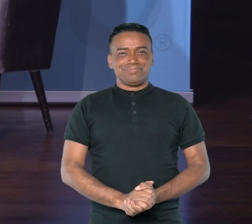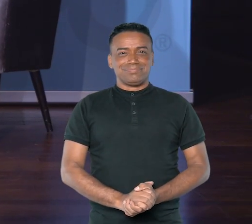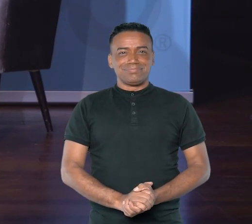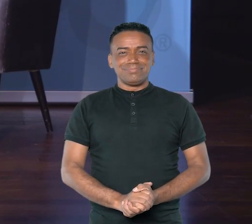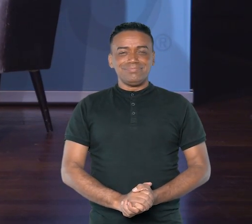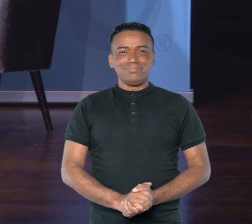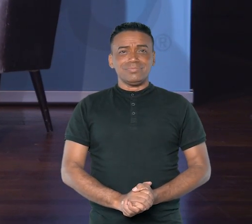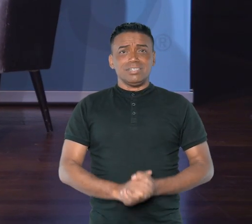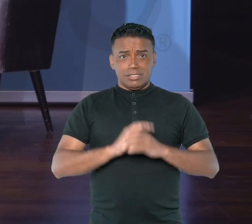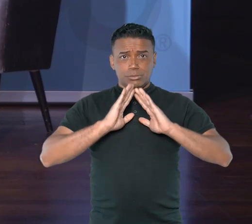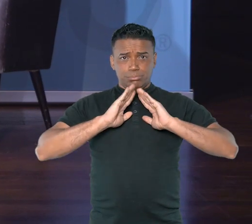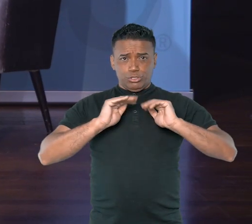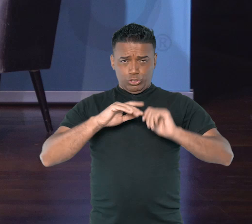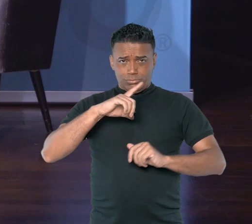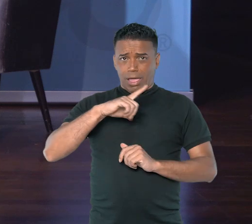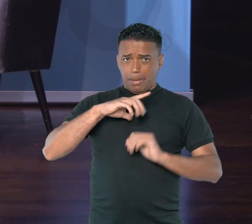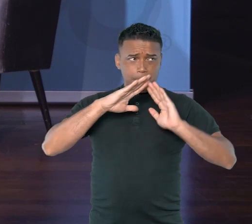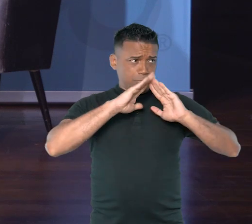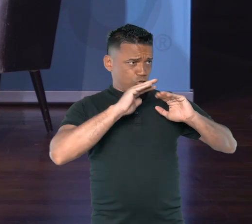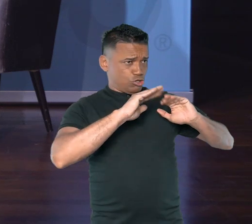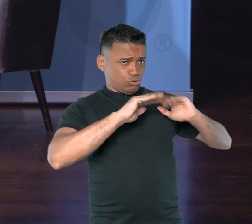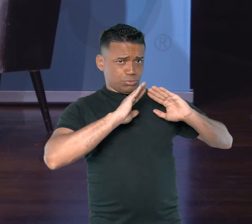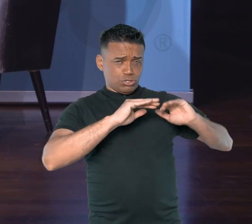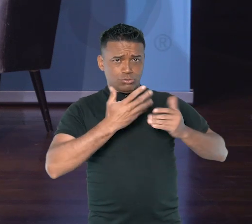Vamos lá, se tem algum pedido?